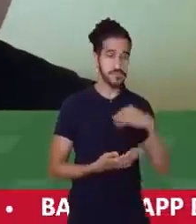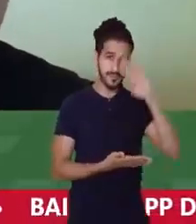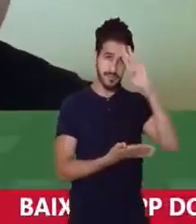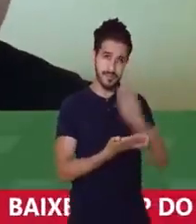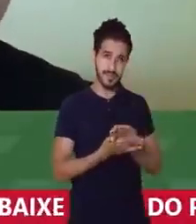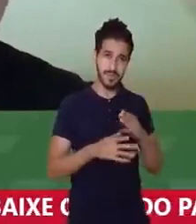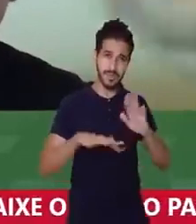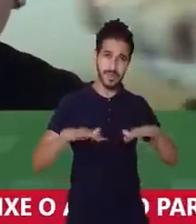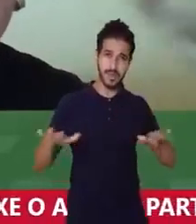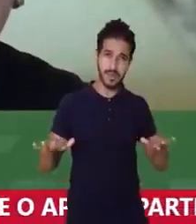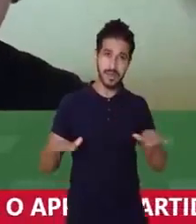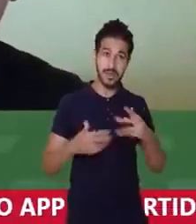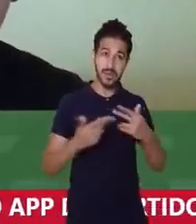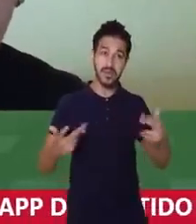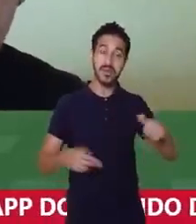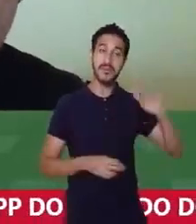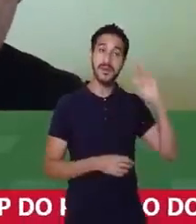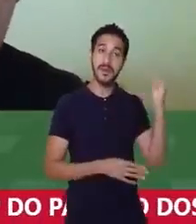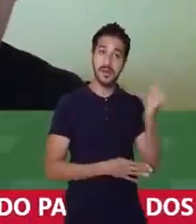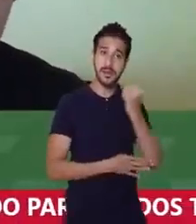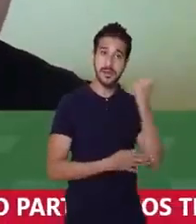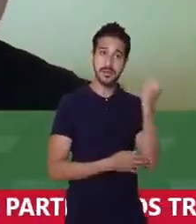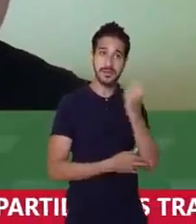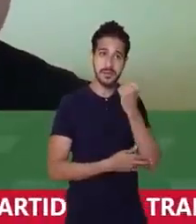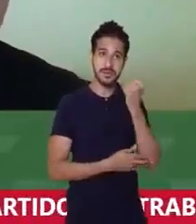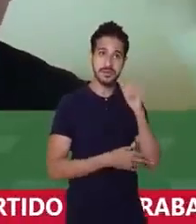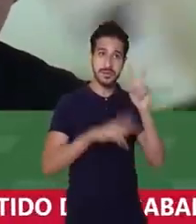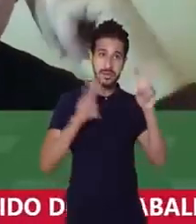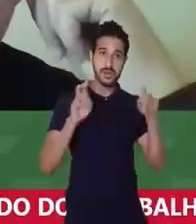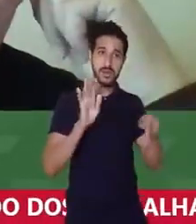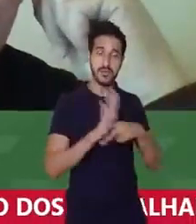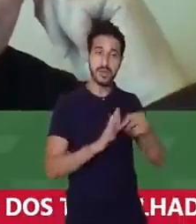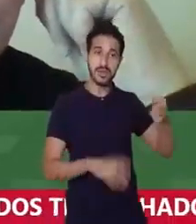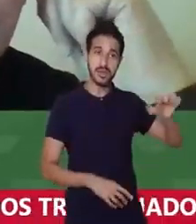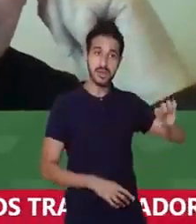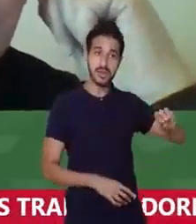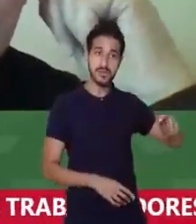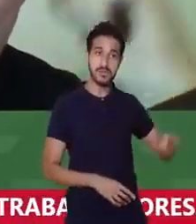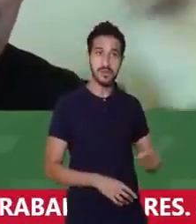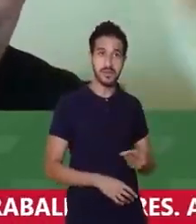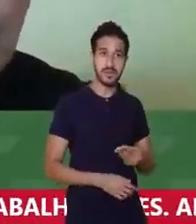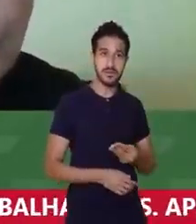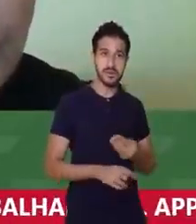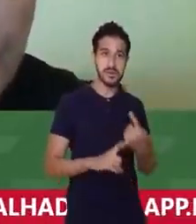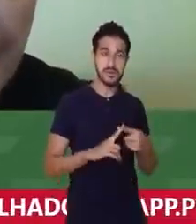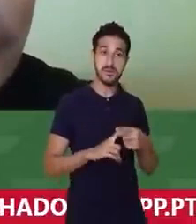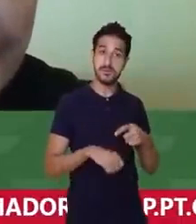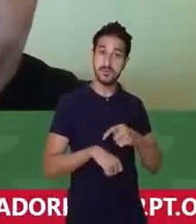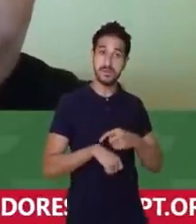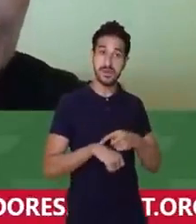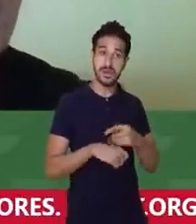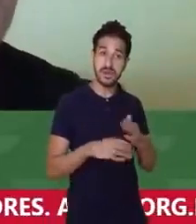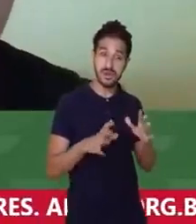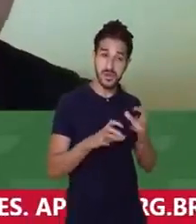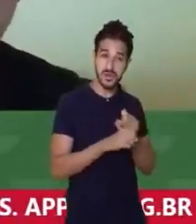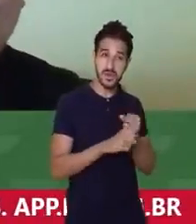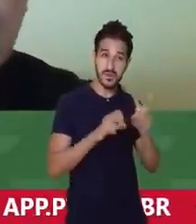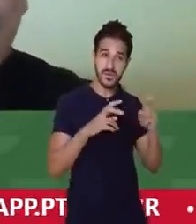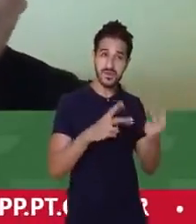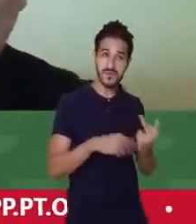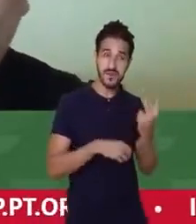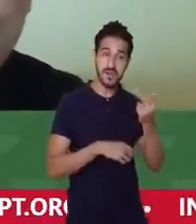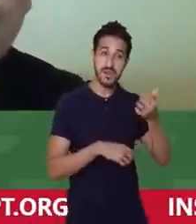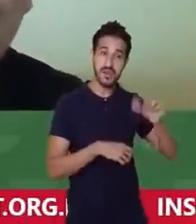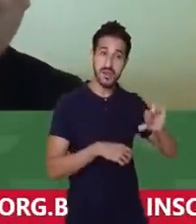que talvez o aspecto mais grave seja esse dos 19 milhões. Porque quando você chega nisso,